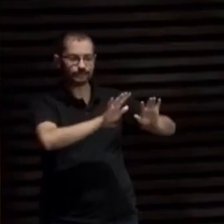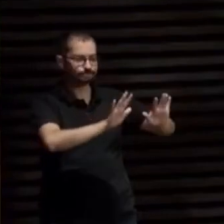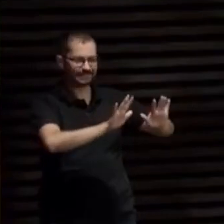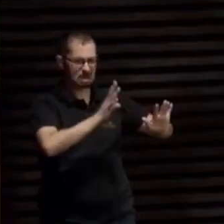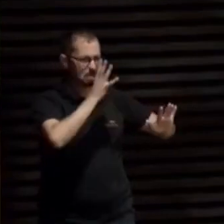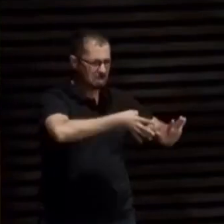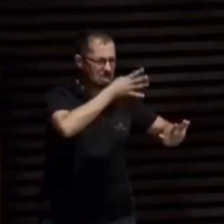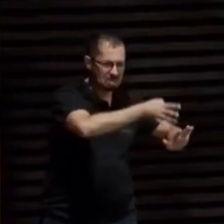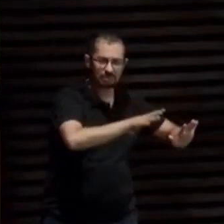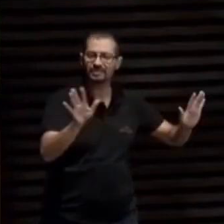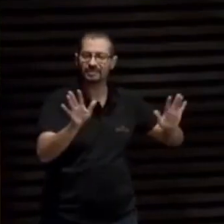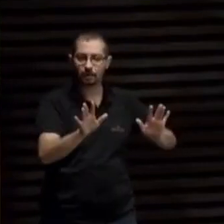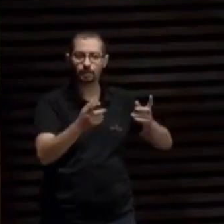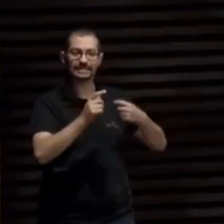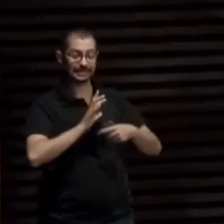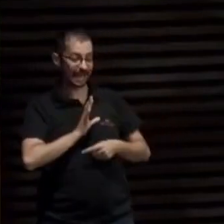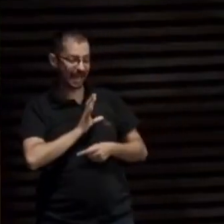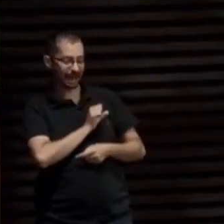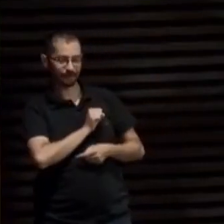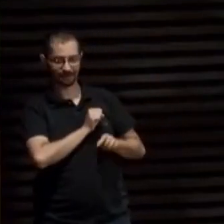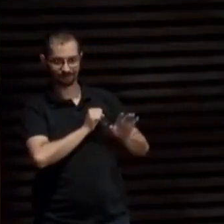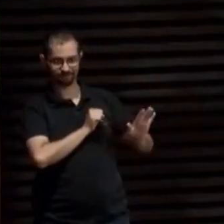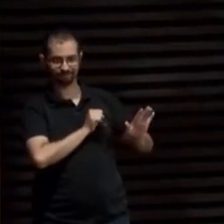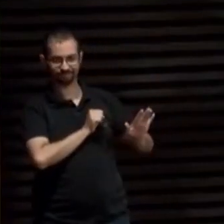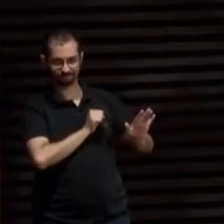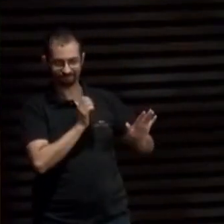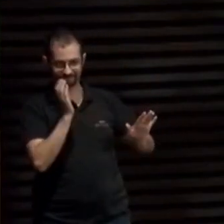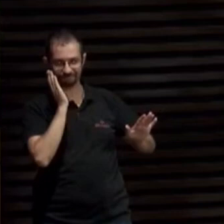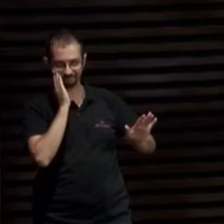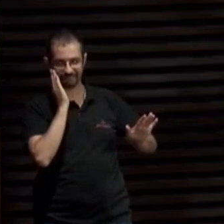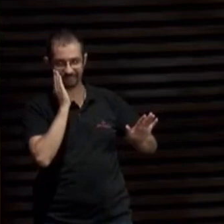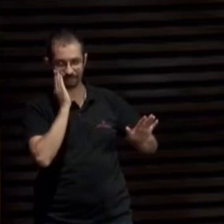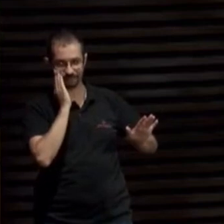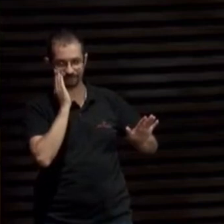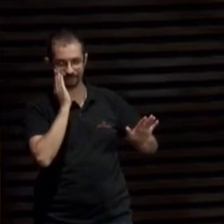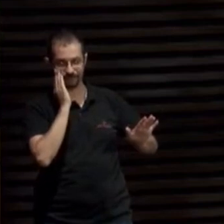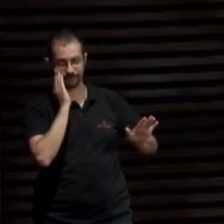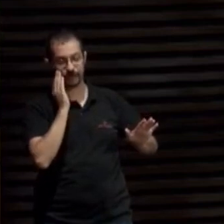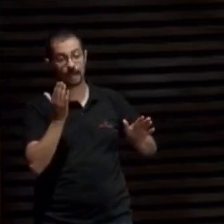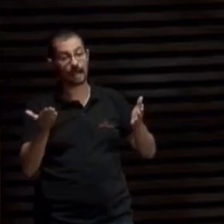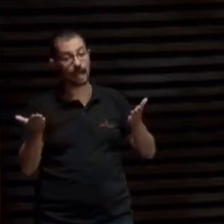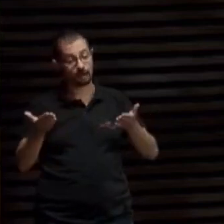relembrar que nós estamos entrando num período de